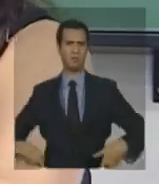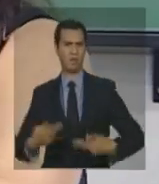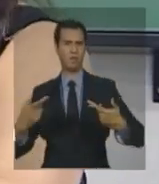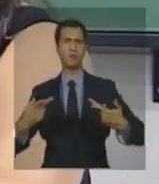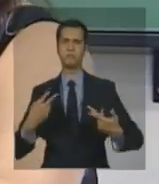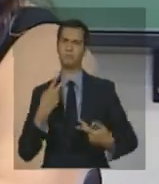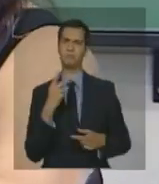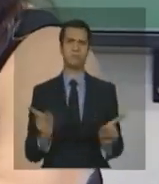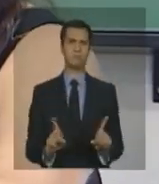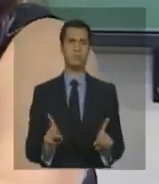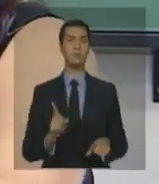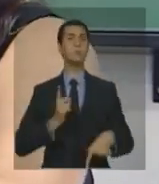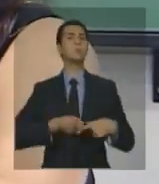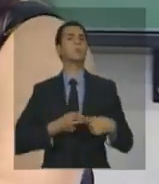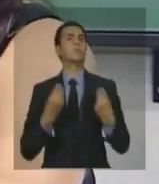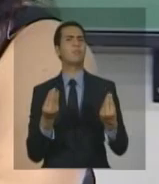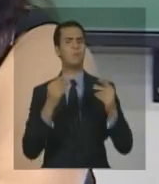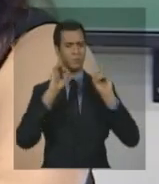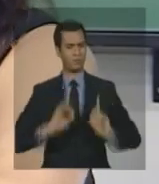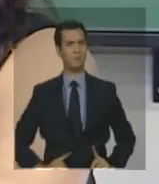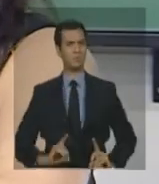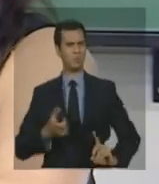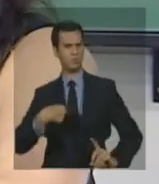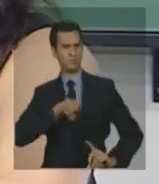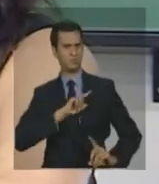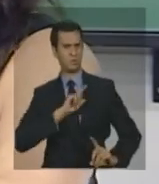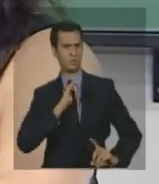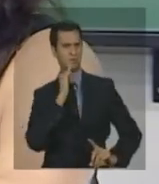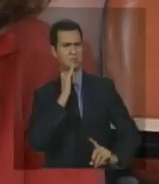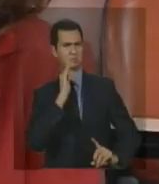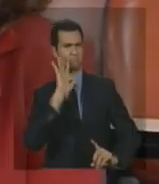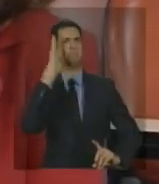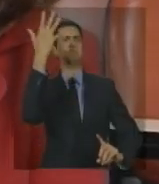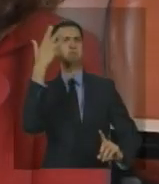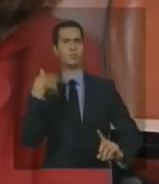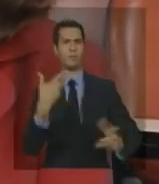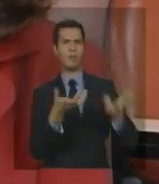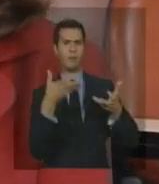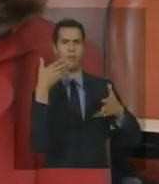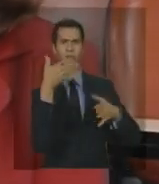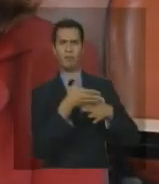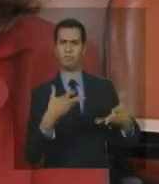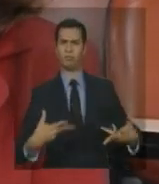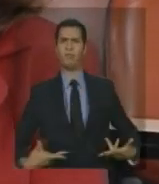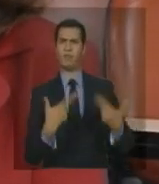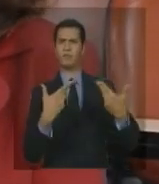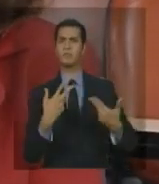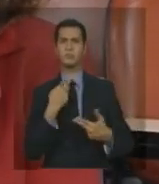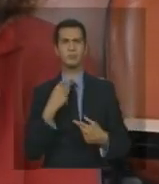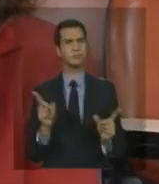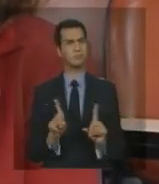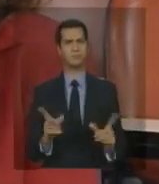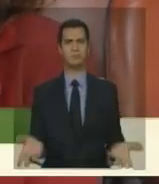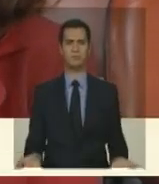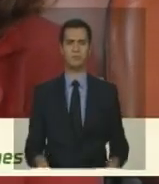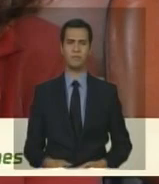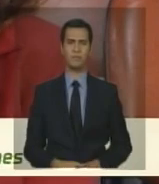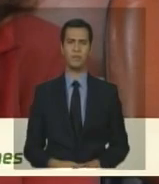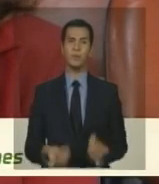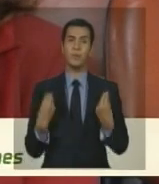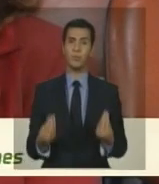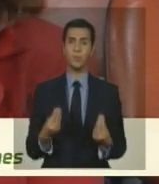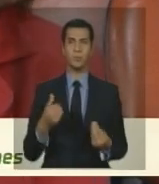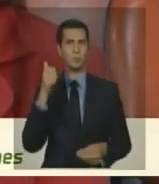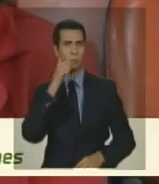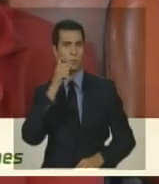que que com o deficiente a gente se mete a dizer se ele é capaz ou não? Uma coisa é uma moça com deficiência intelectual, uma mulher com